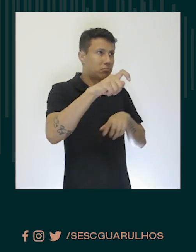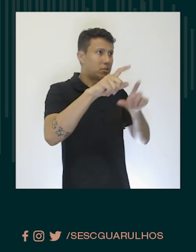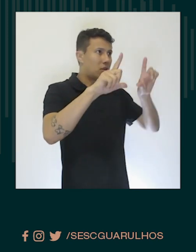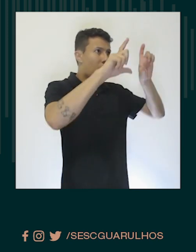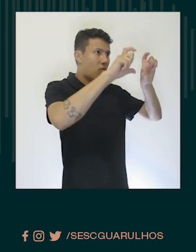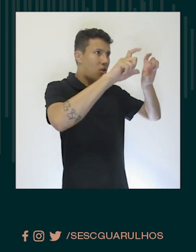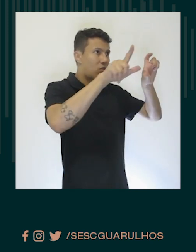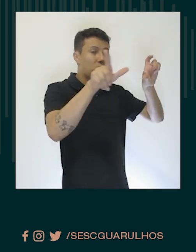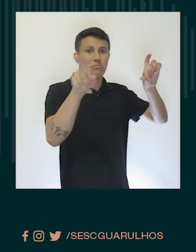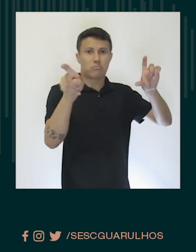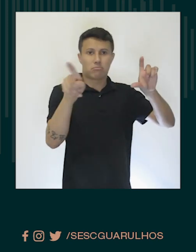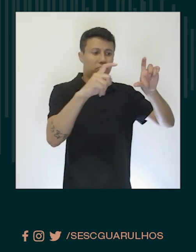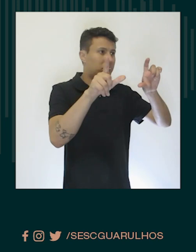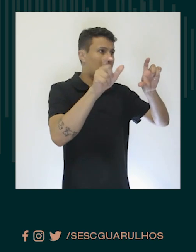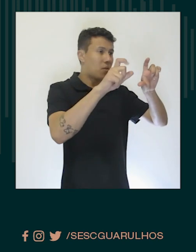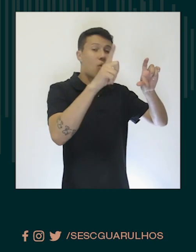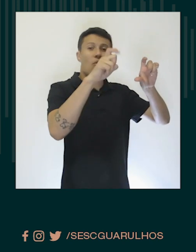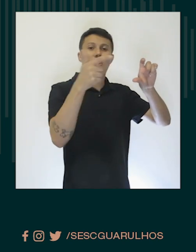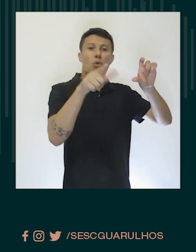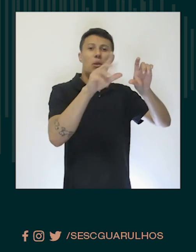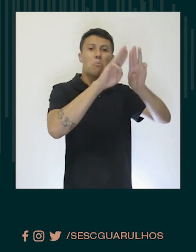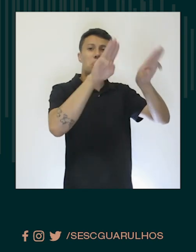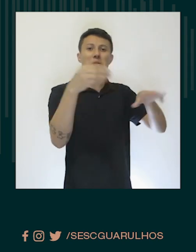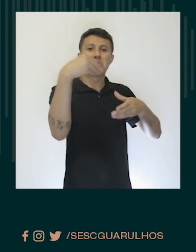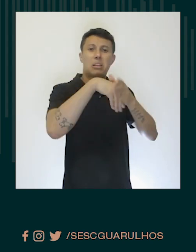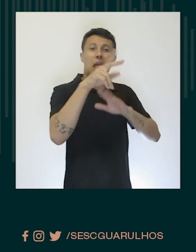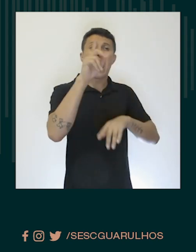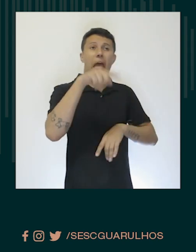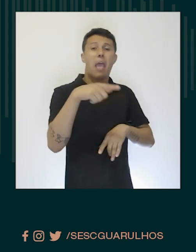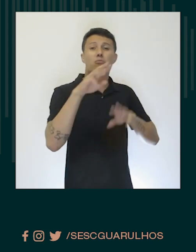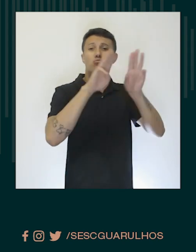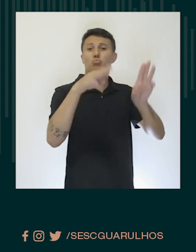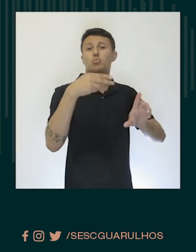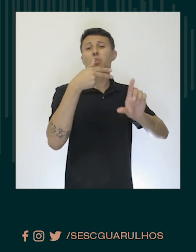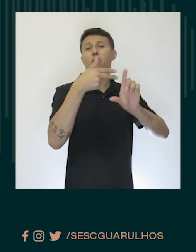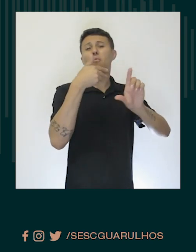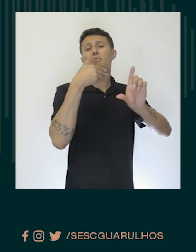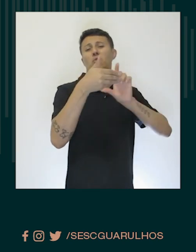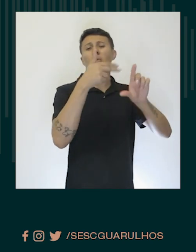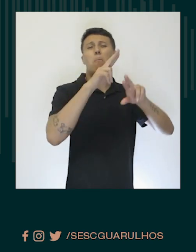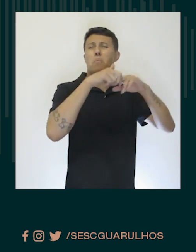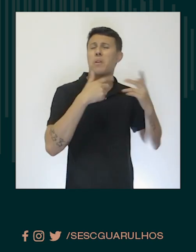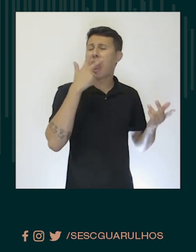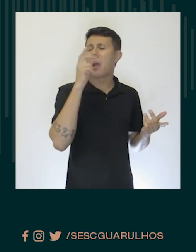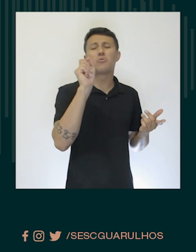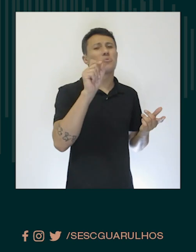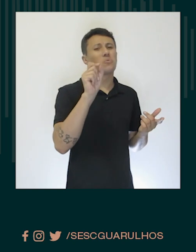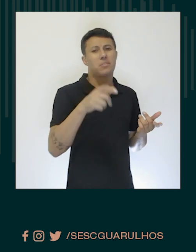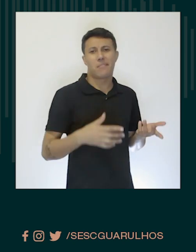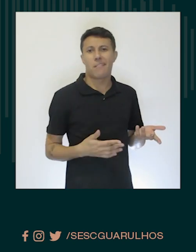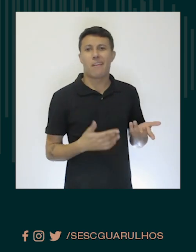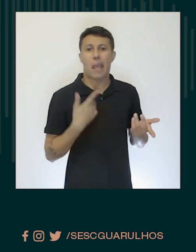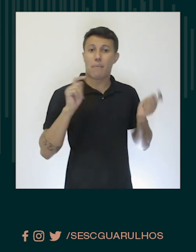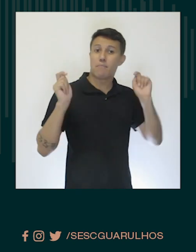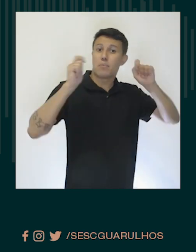foto. E é dentro de um museu, é um espaço. Então eu acho que isso é uma possibilidade